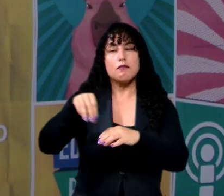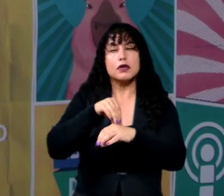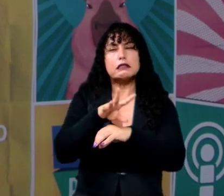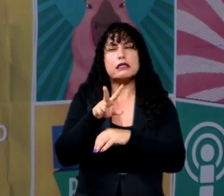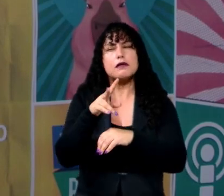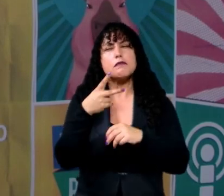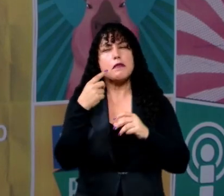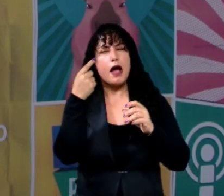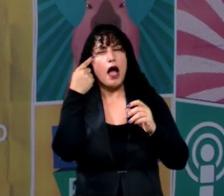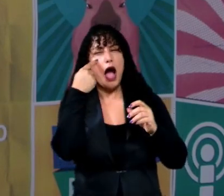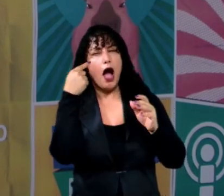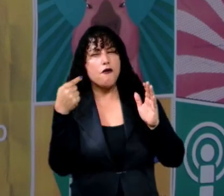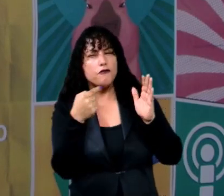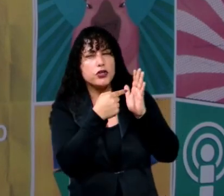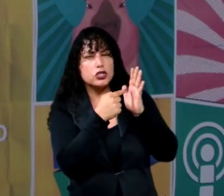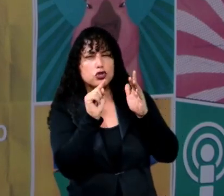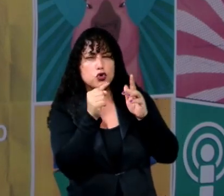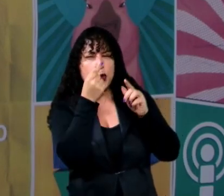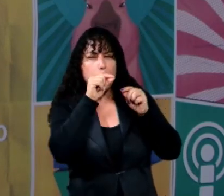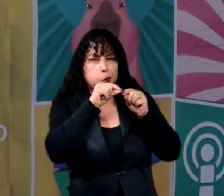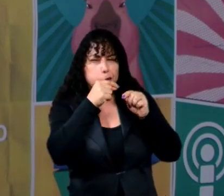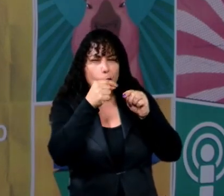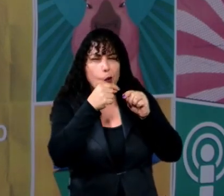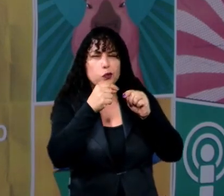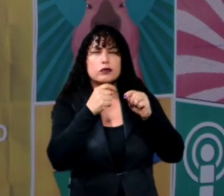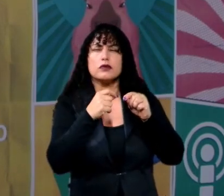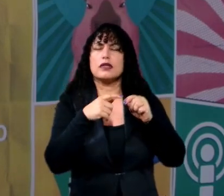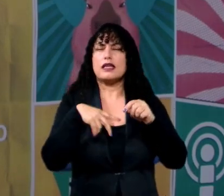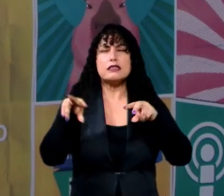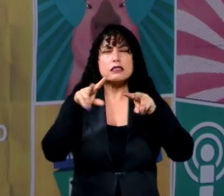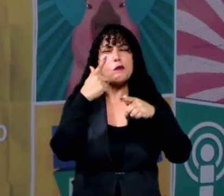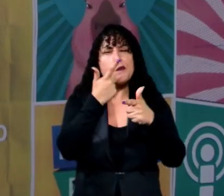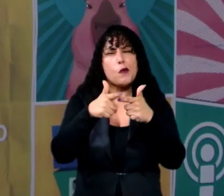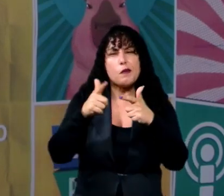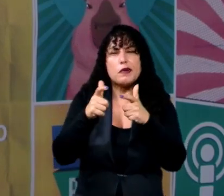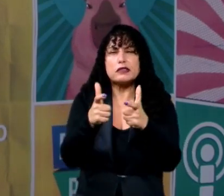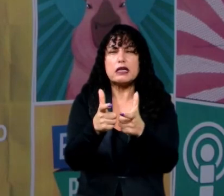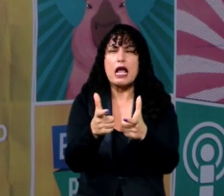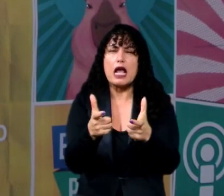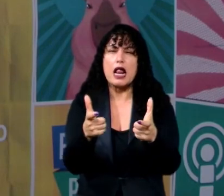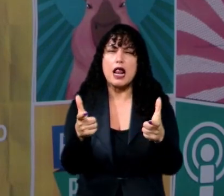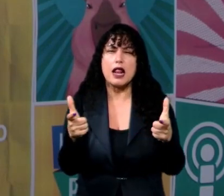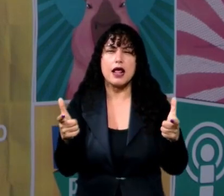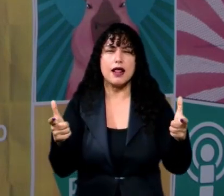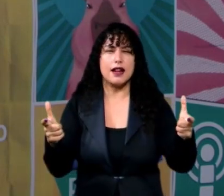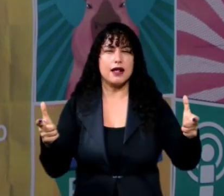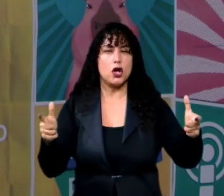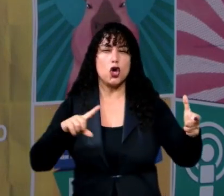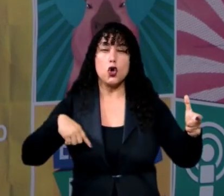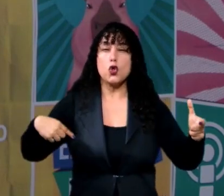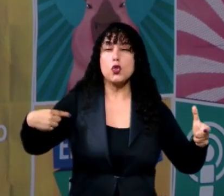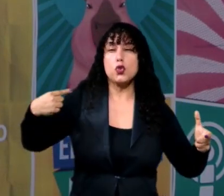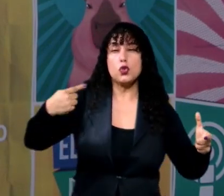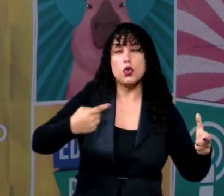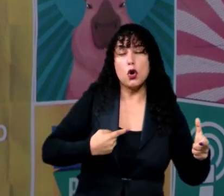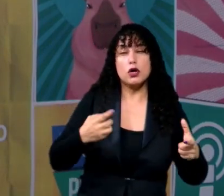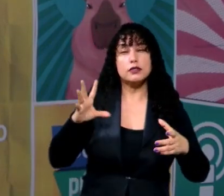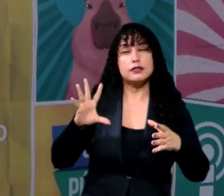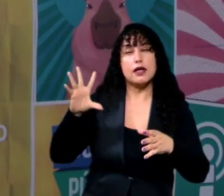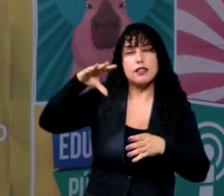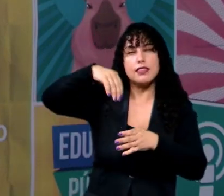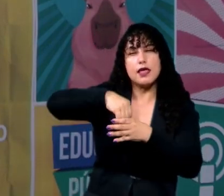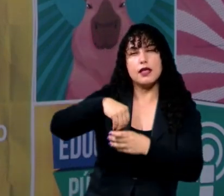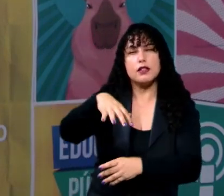vista de um ponto para essa questão que é tão vasta, né? Quando nós estamos dentro de